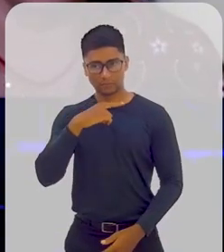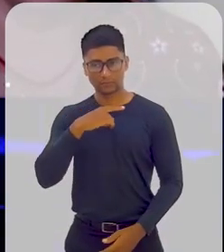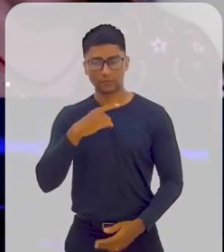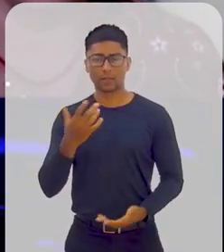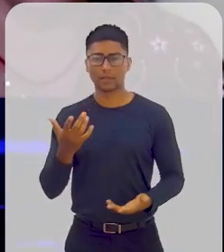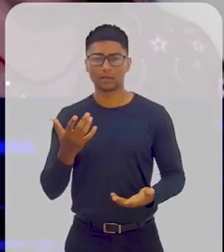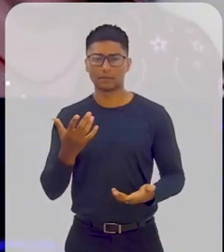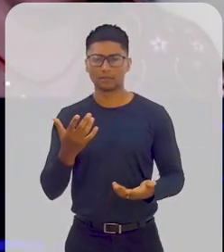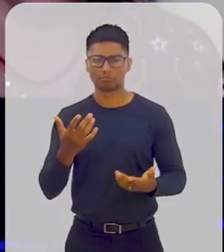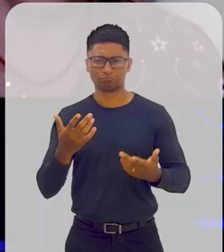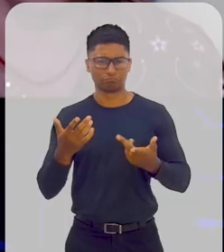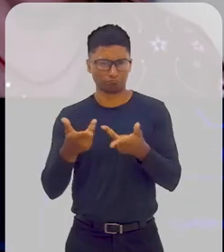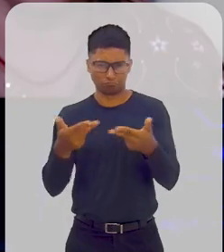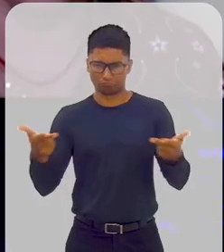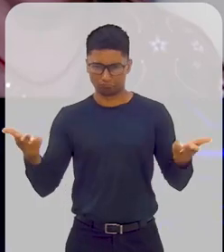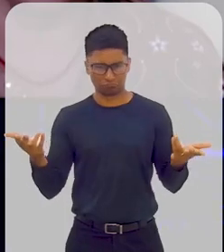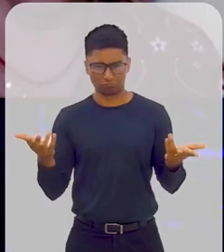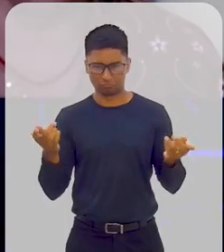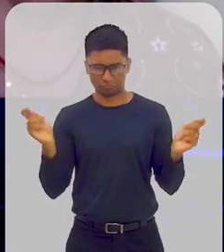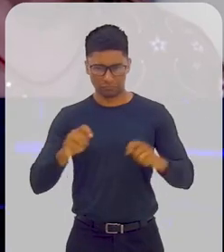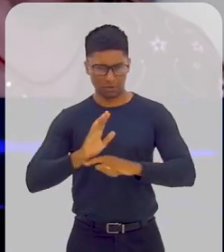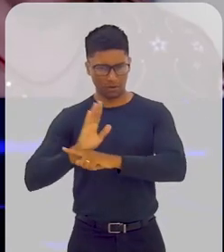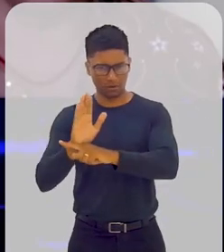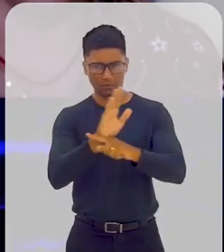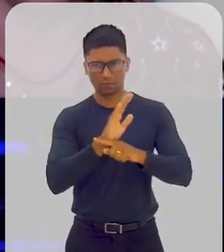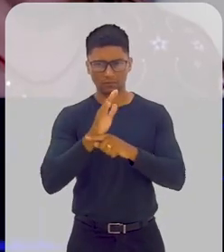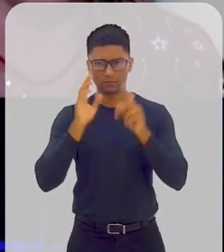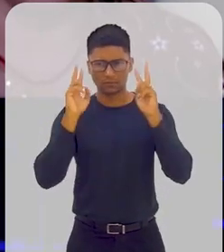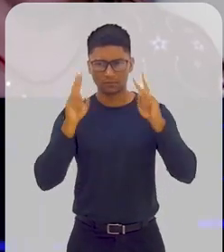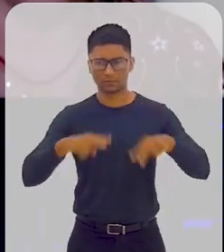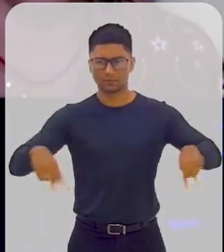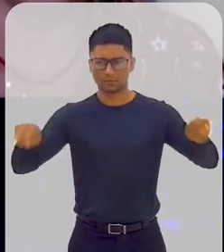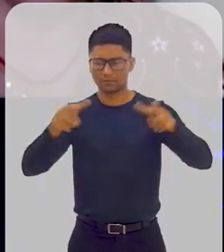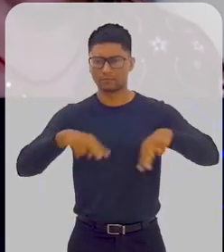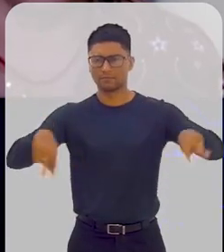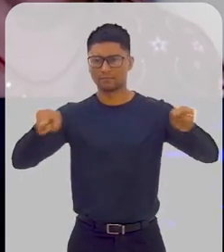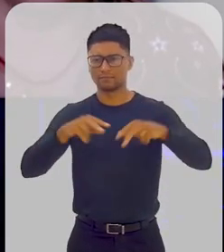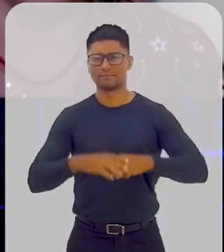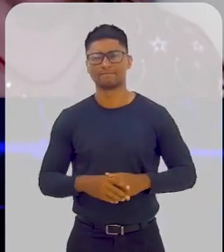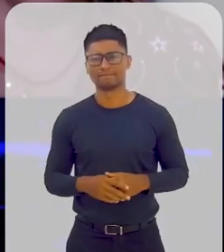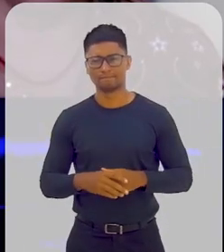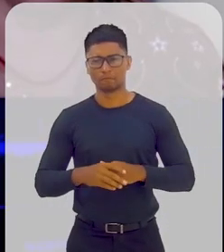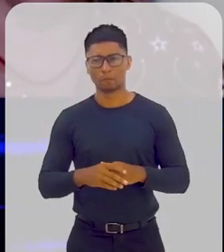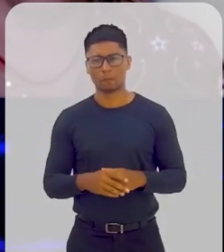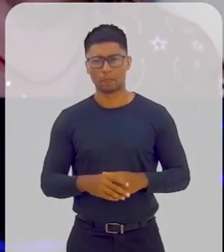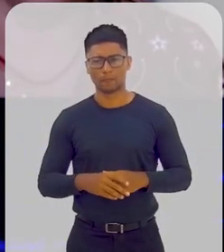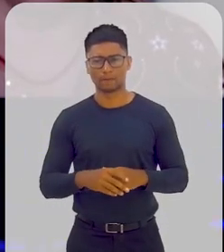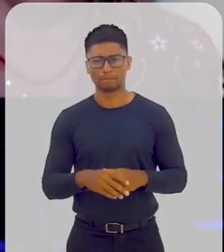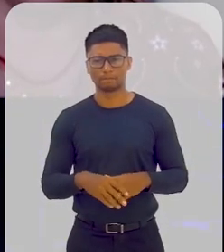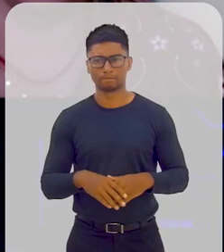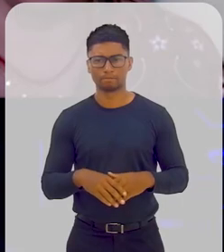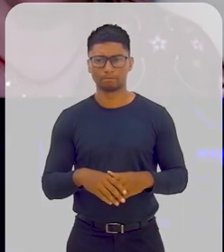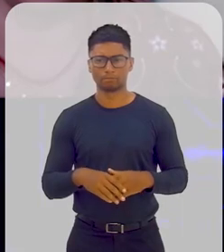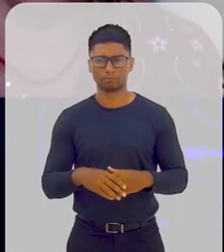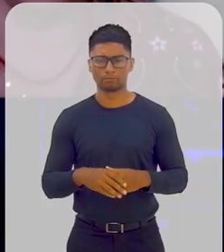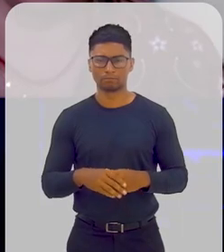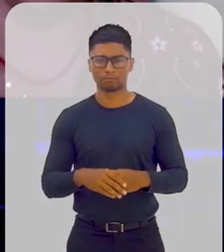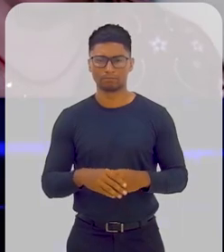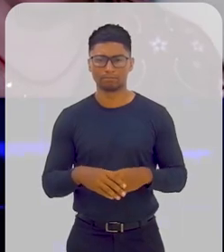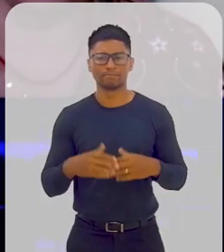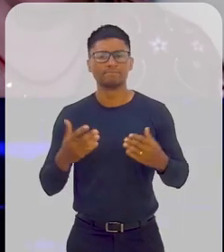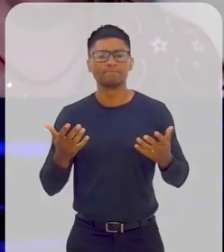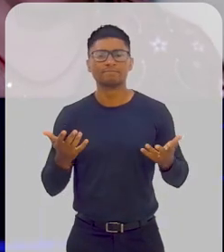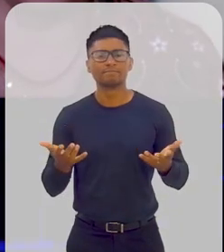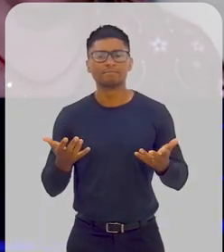né, voltados a esse olhar, né, que ao traduzir o Estado, traduz o